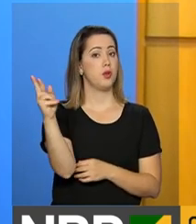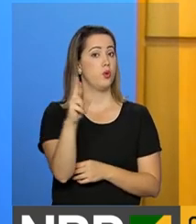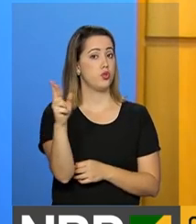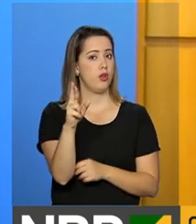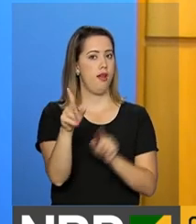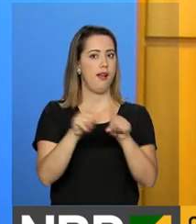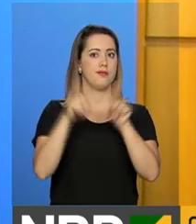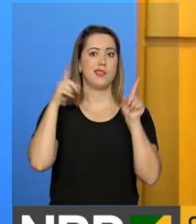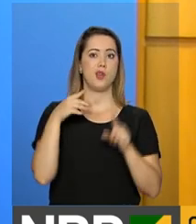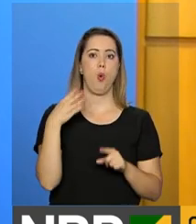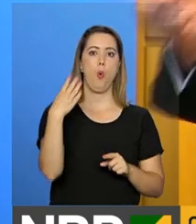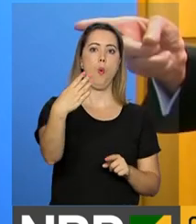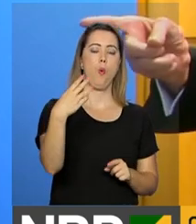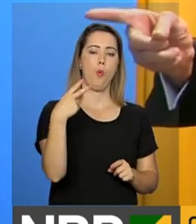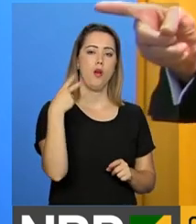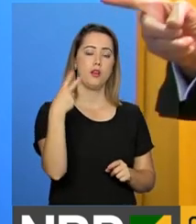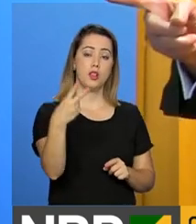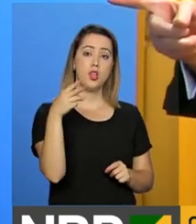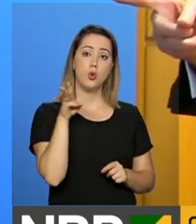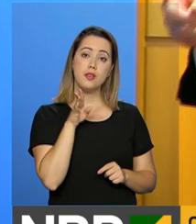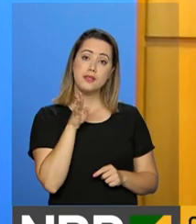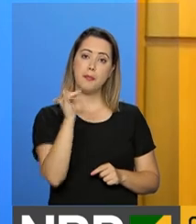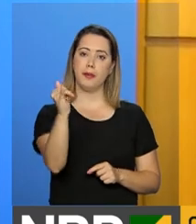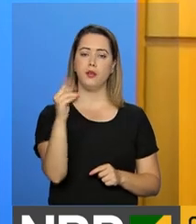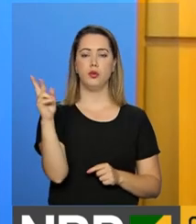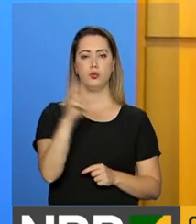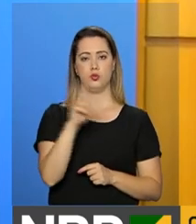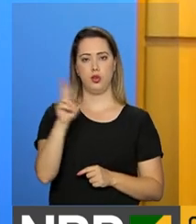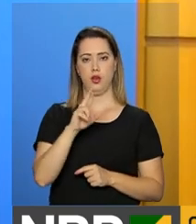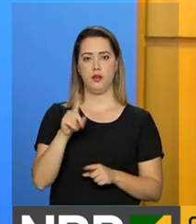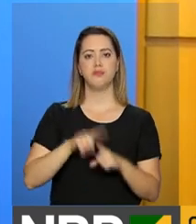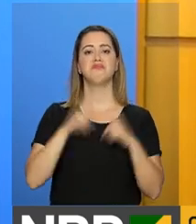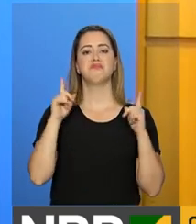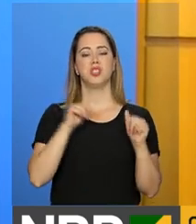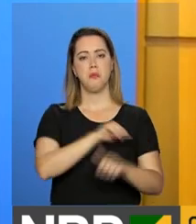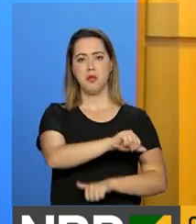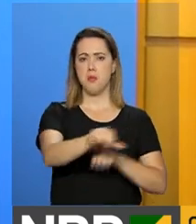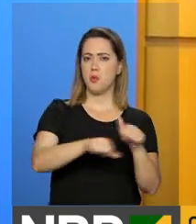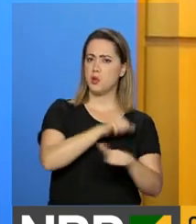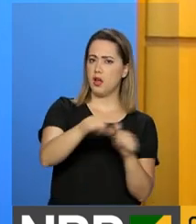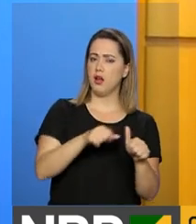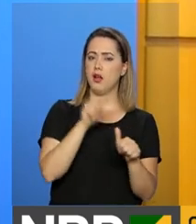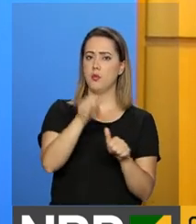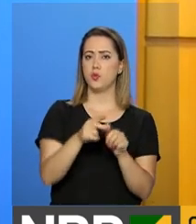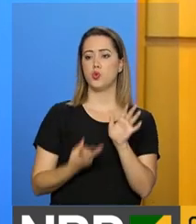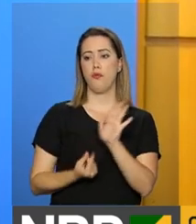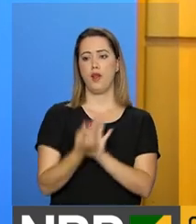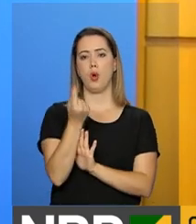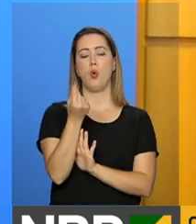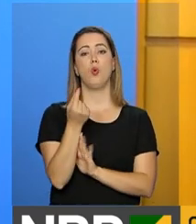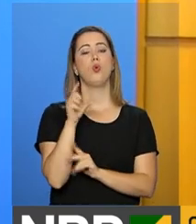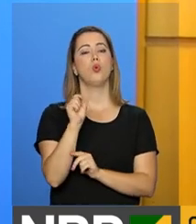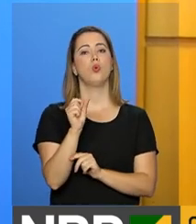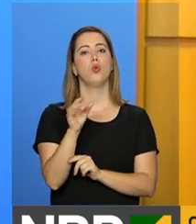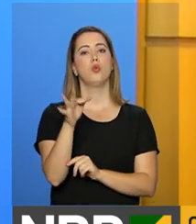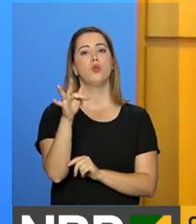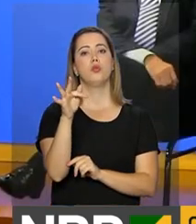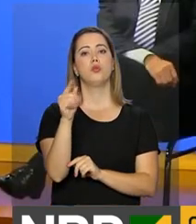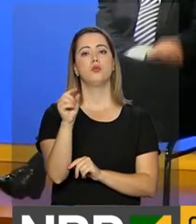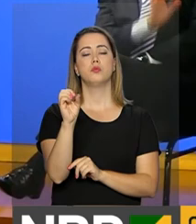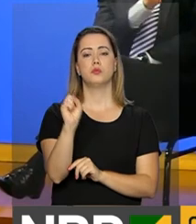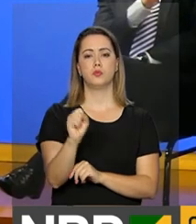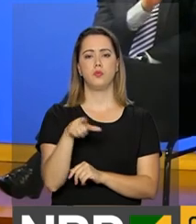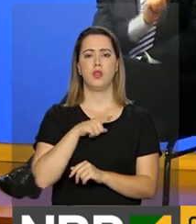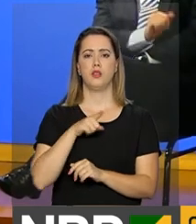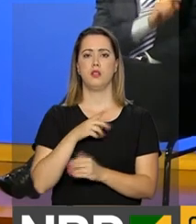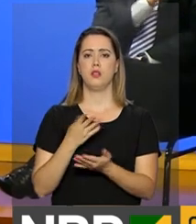E fizemos mais, que o OCK não mencionou. Nós modificamos a forma de remuneração dos valores do Fundo de Garantia. Então,